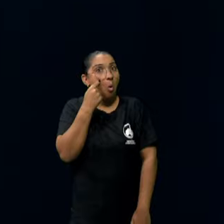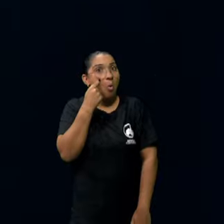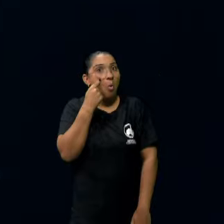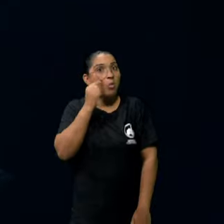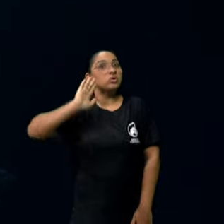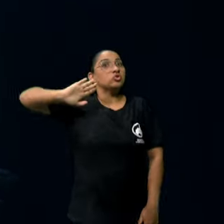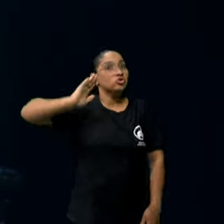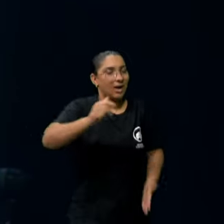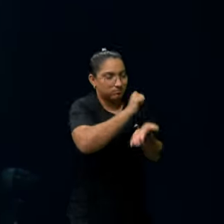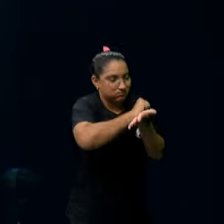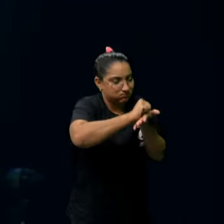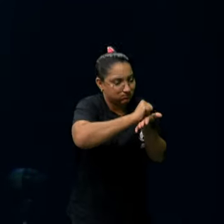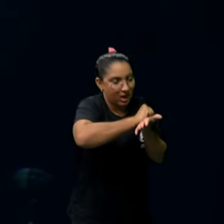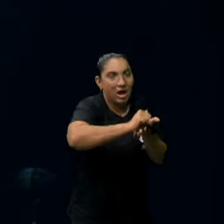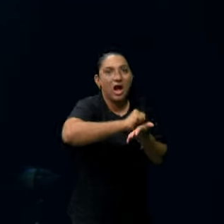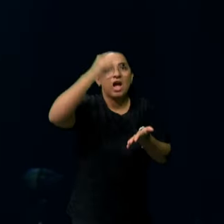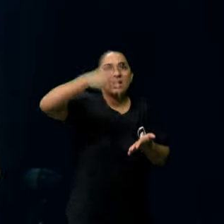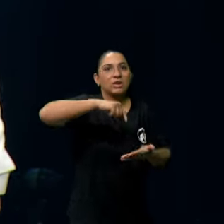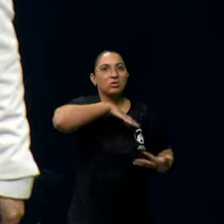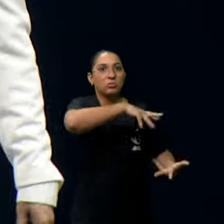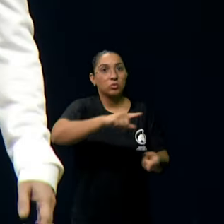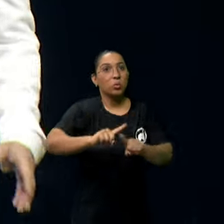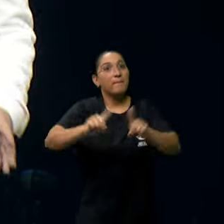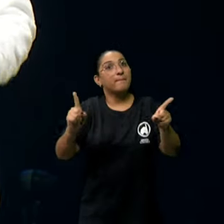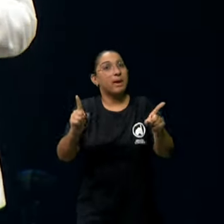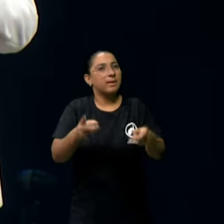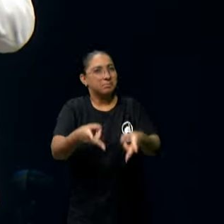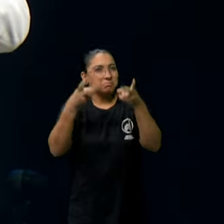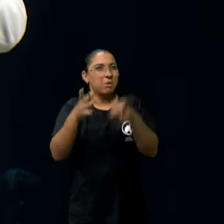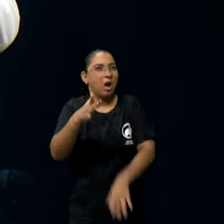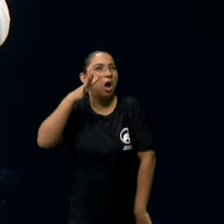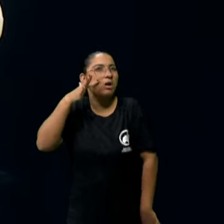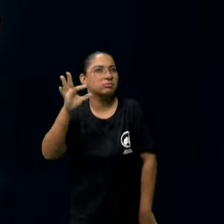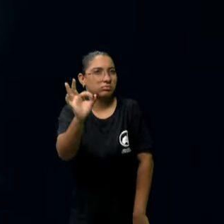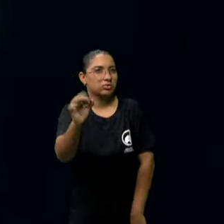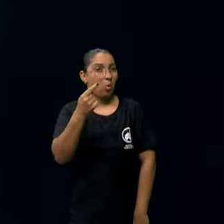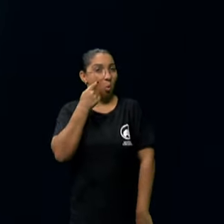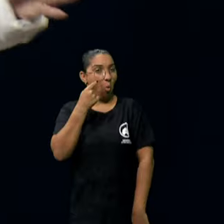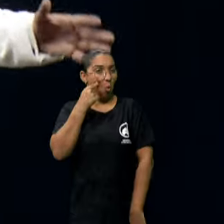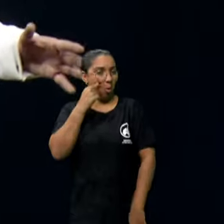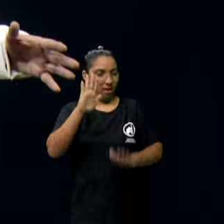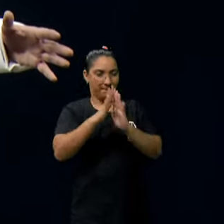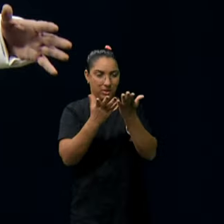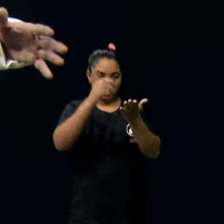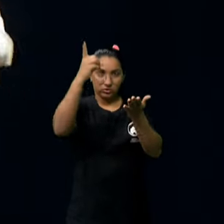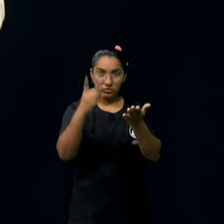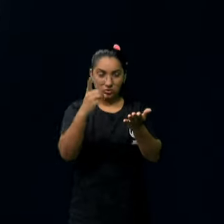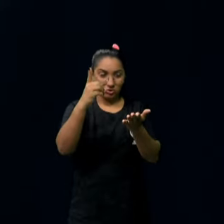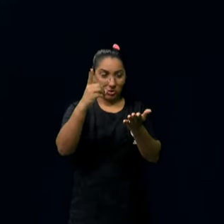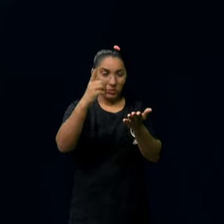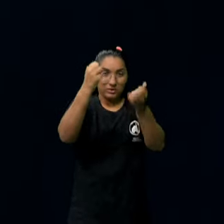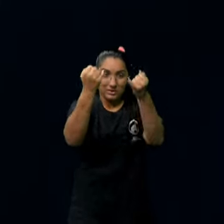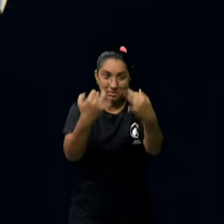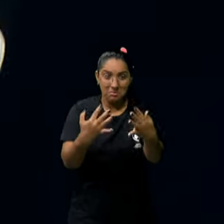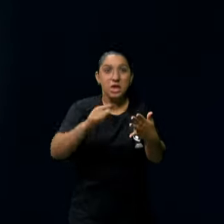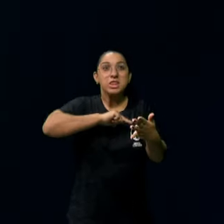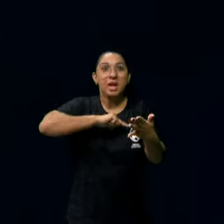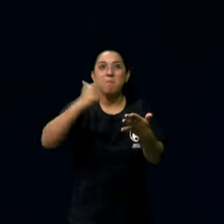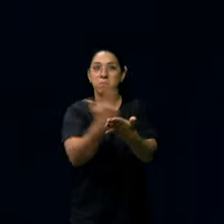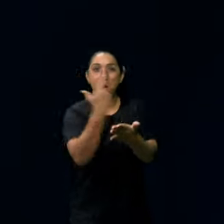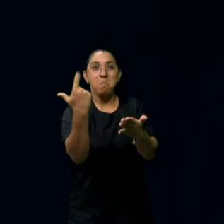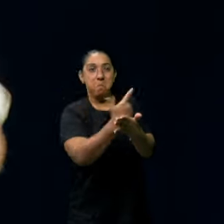da terra mas porque estou dizendo aqui desculpe o termo Mas o que eu estou falando aqui que a Bíblia nos fala em diversos lugares que existe livros livros